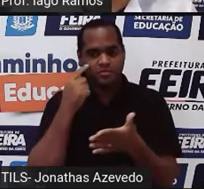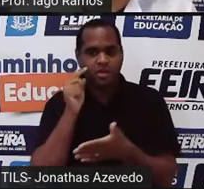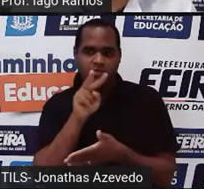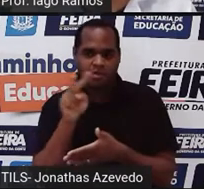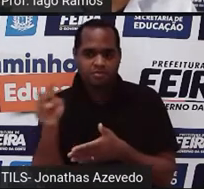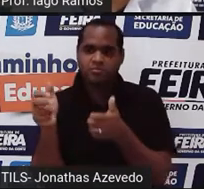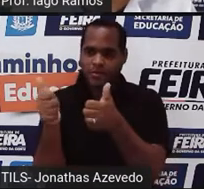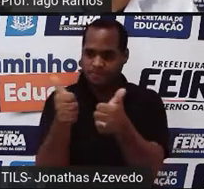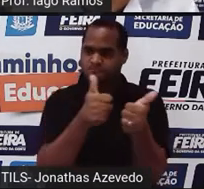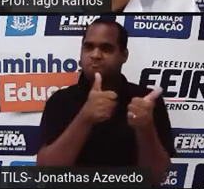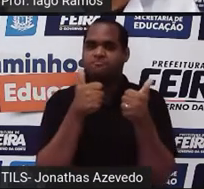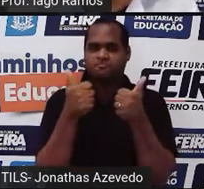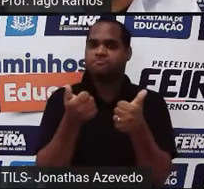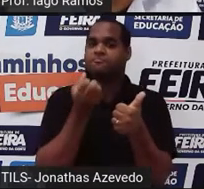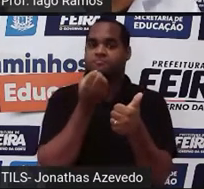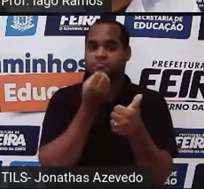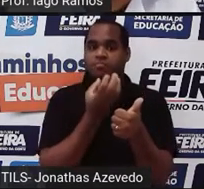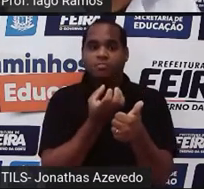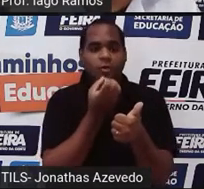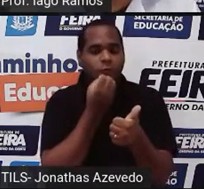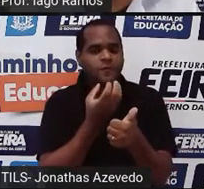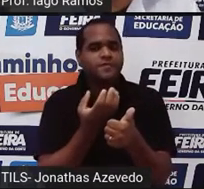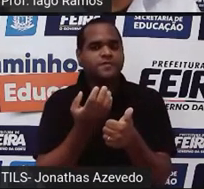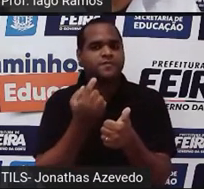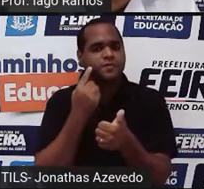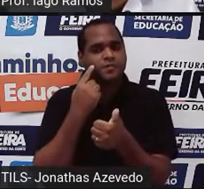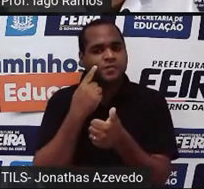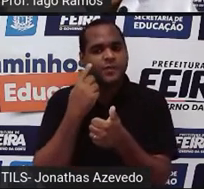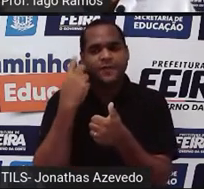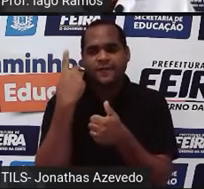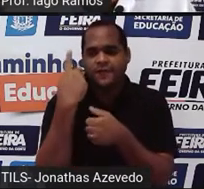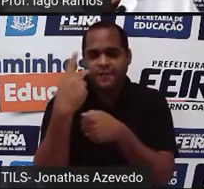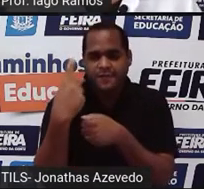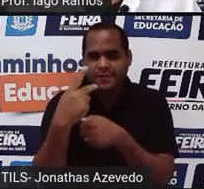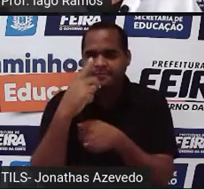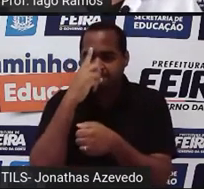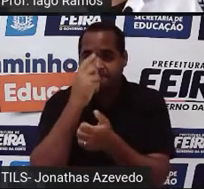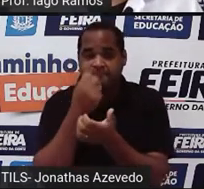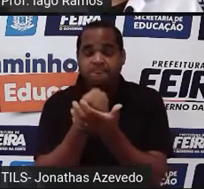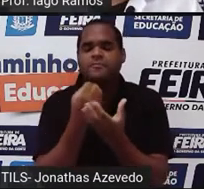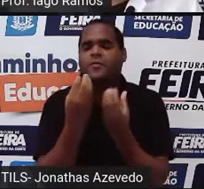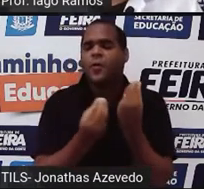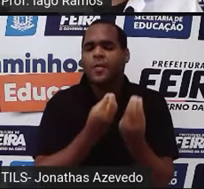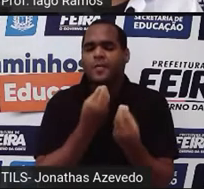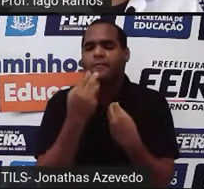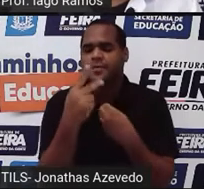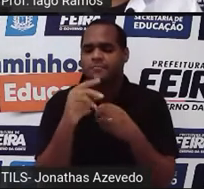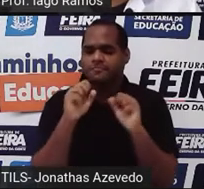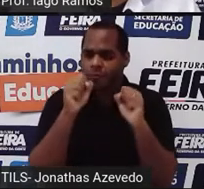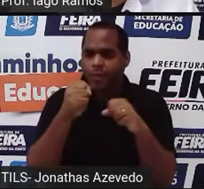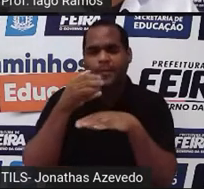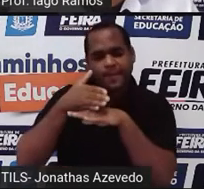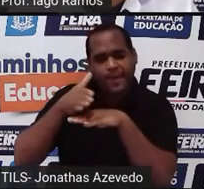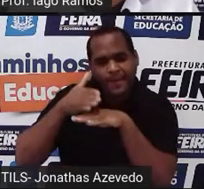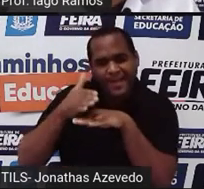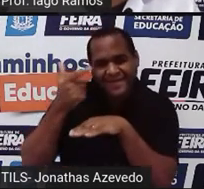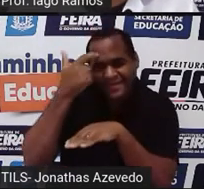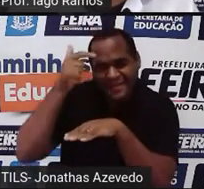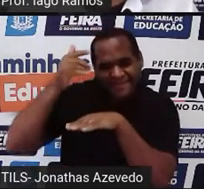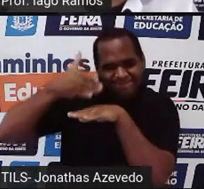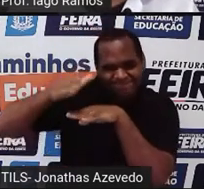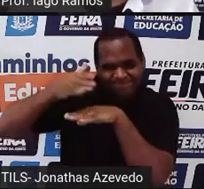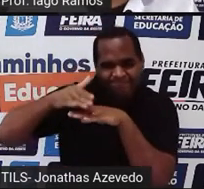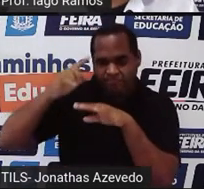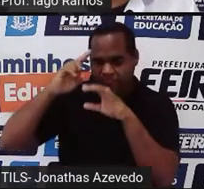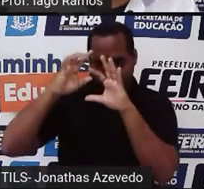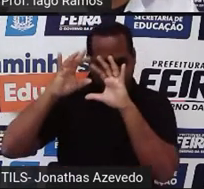momento, tá? Bom, o que é que eu proponho agora para a gente fazer? A gente vai exercitar a nossa memória para que